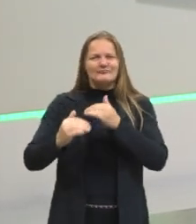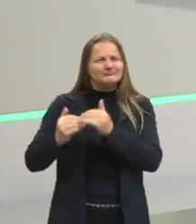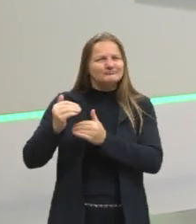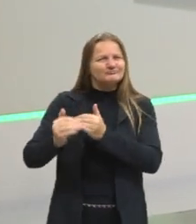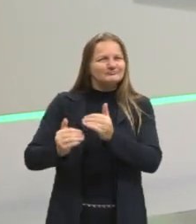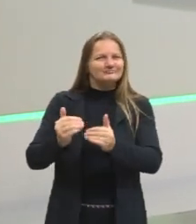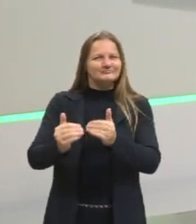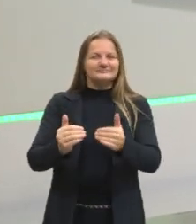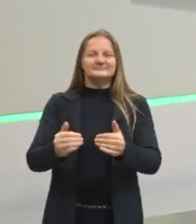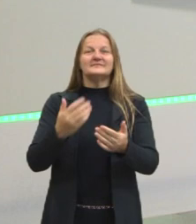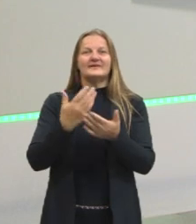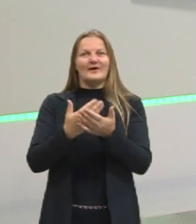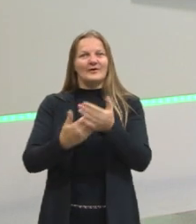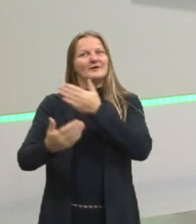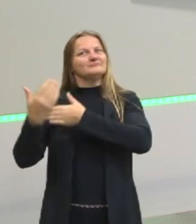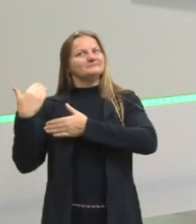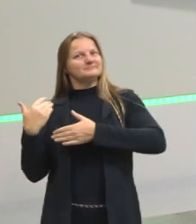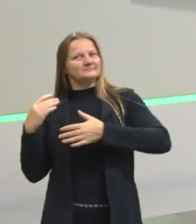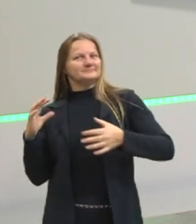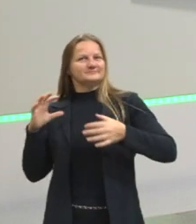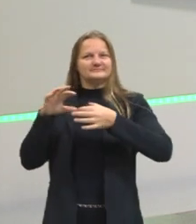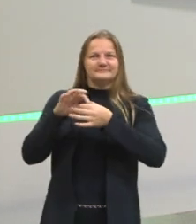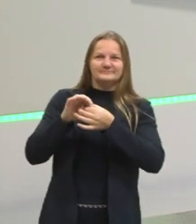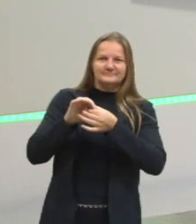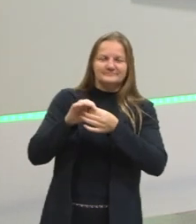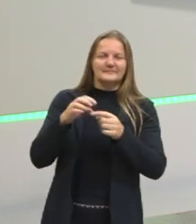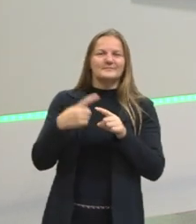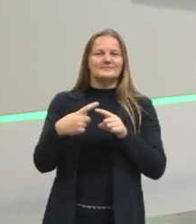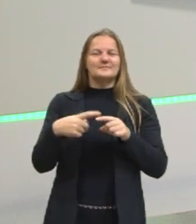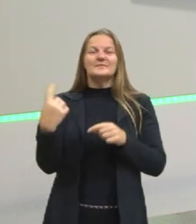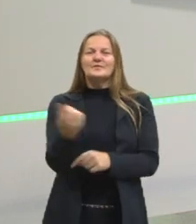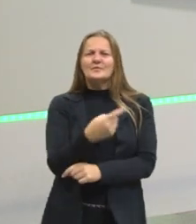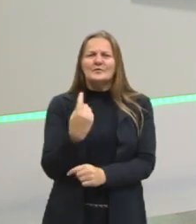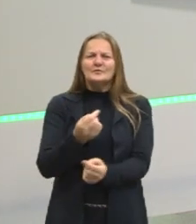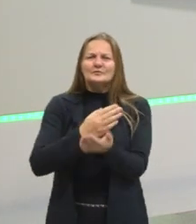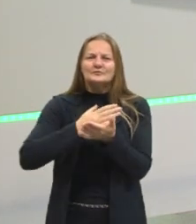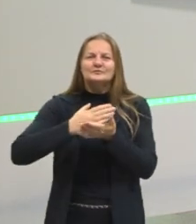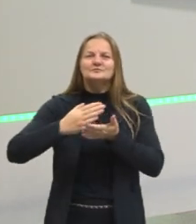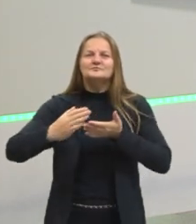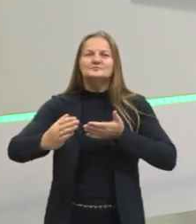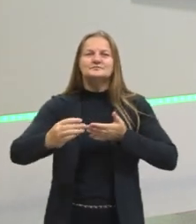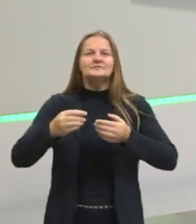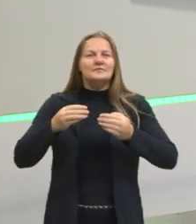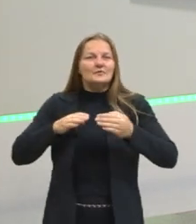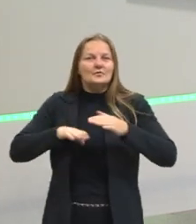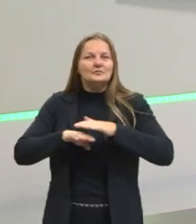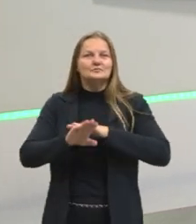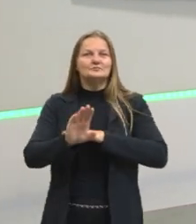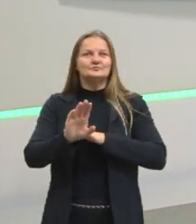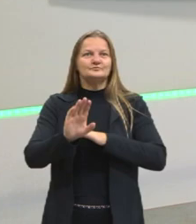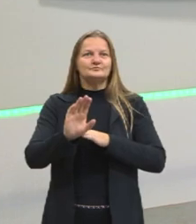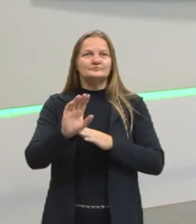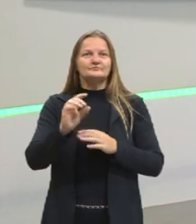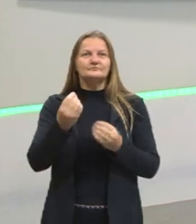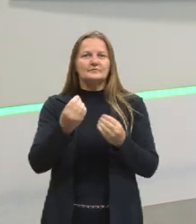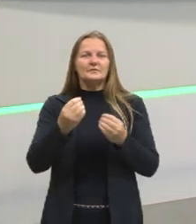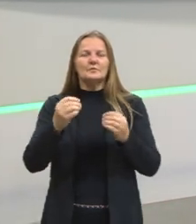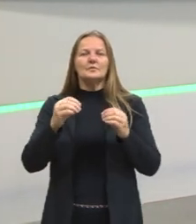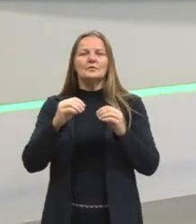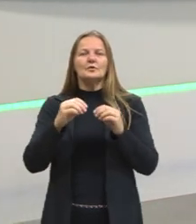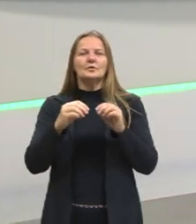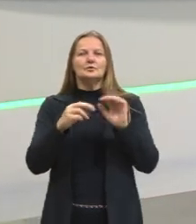sequência na aula anterior porque nós vamos começar através da